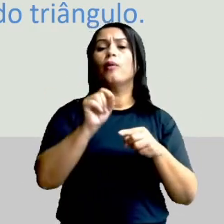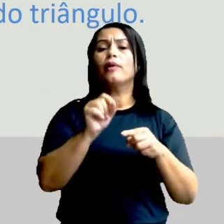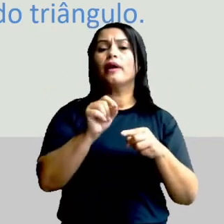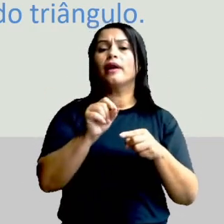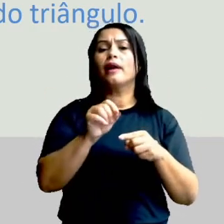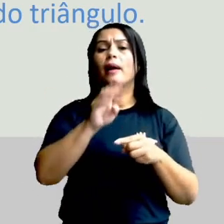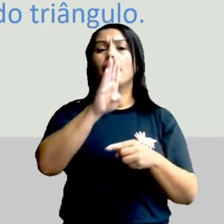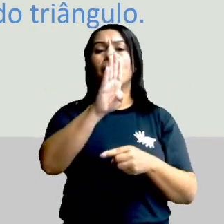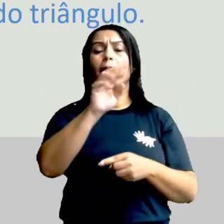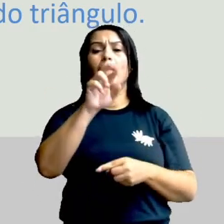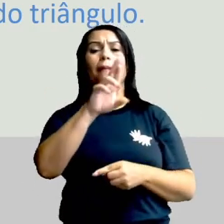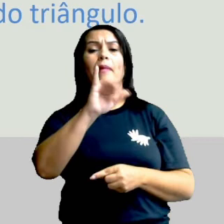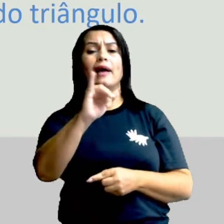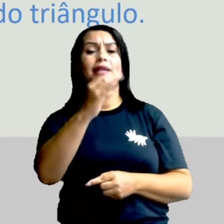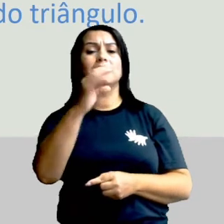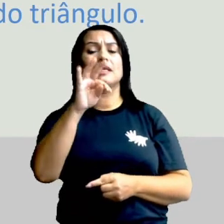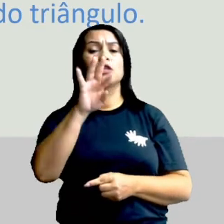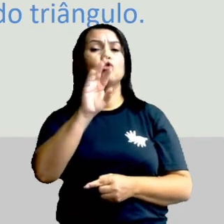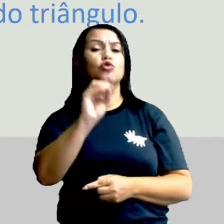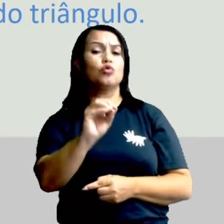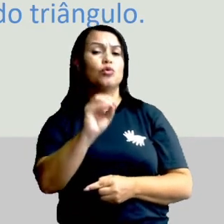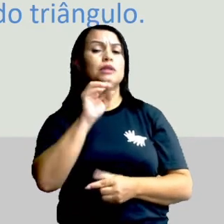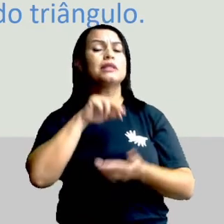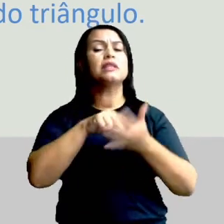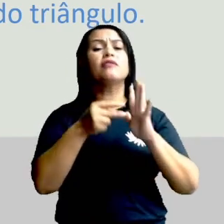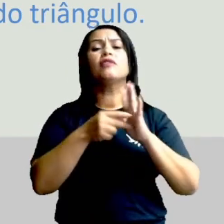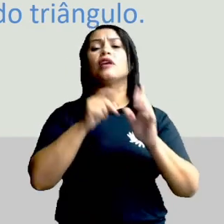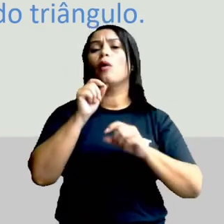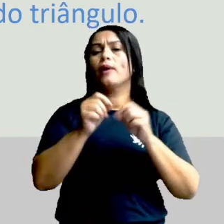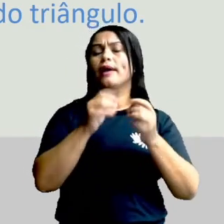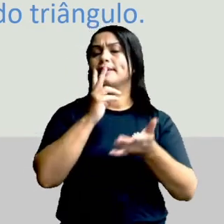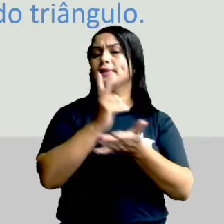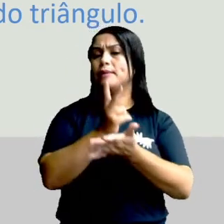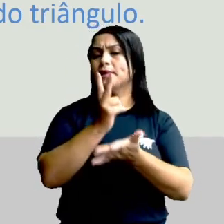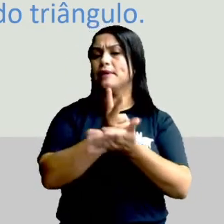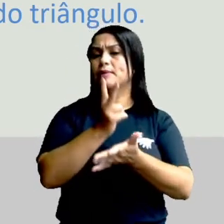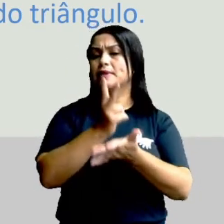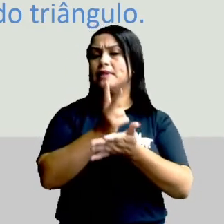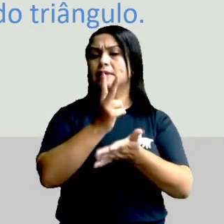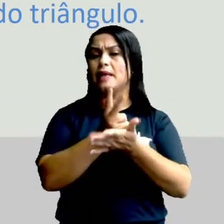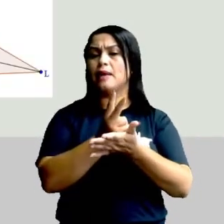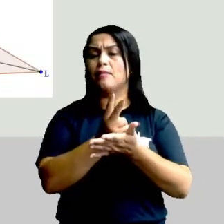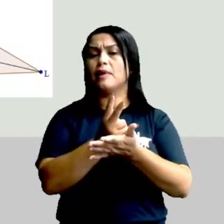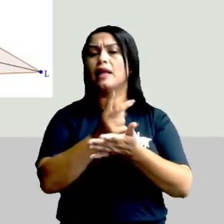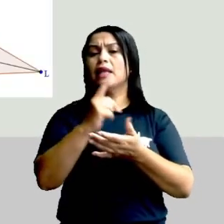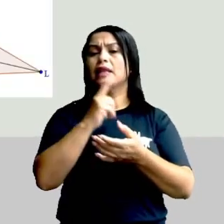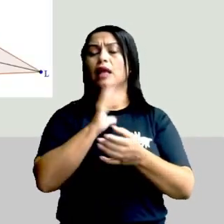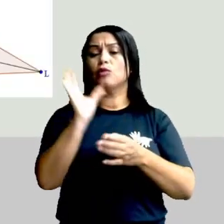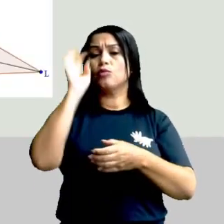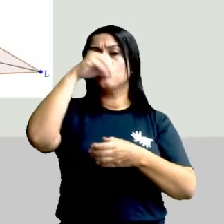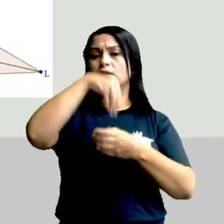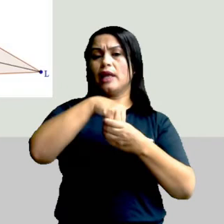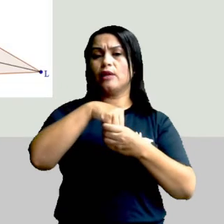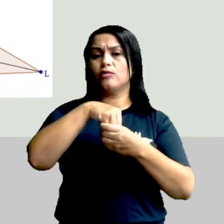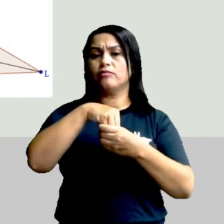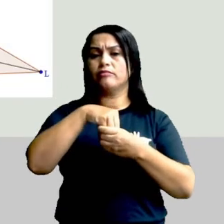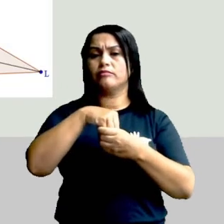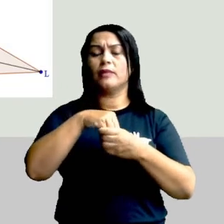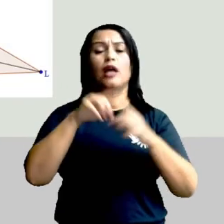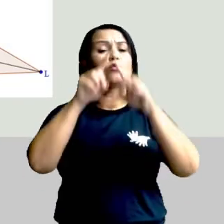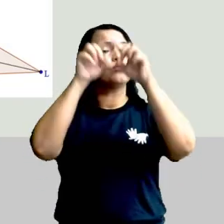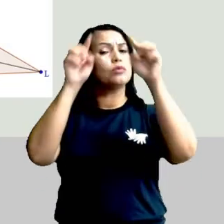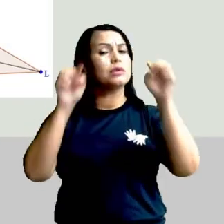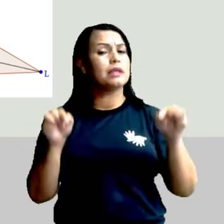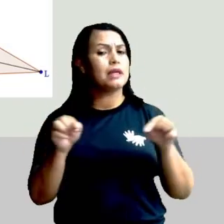de Baricentro o Baricentro sempre se localiza no interior do Triângulo tá então para